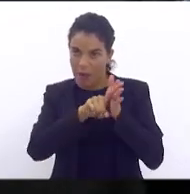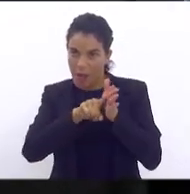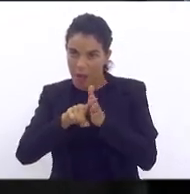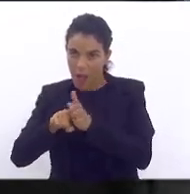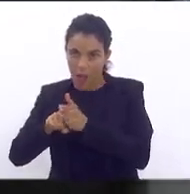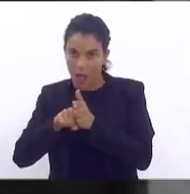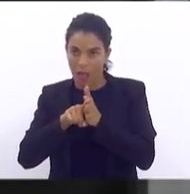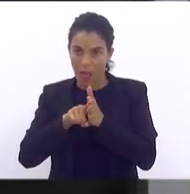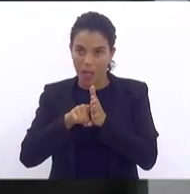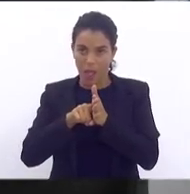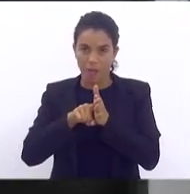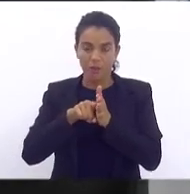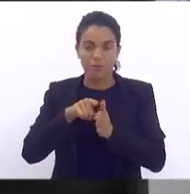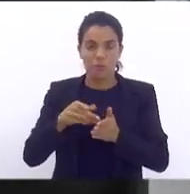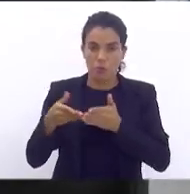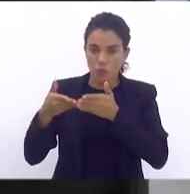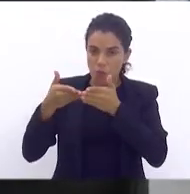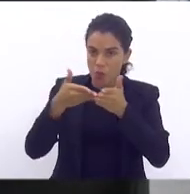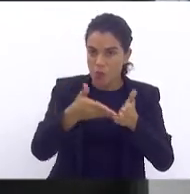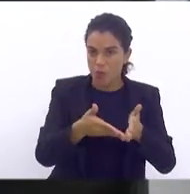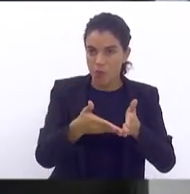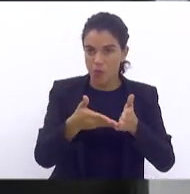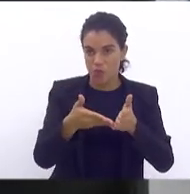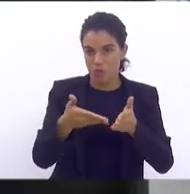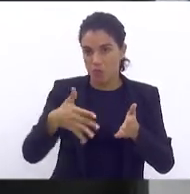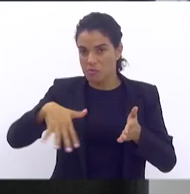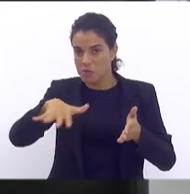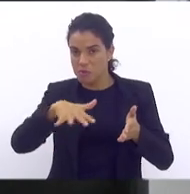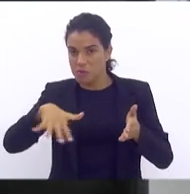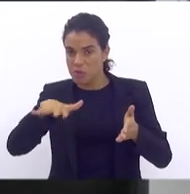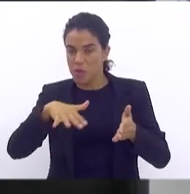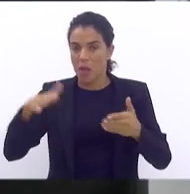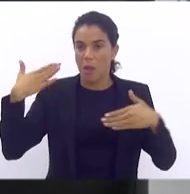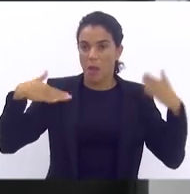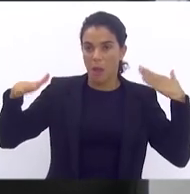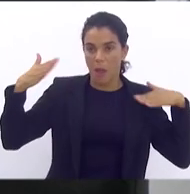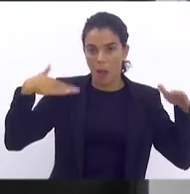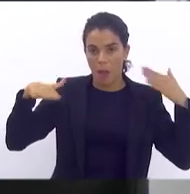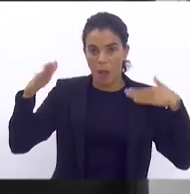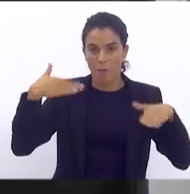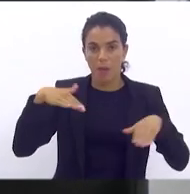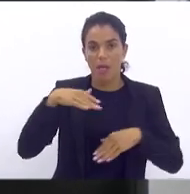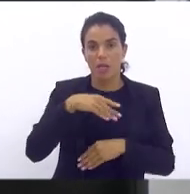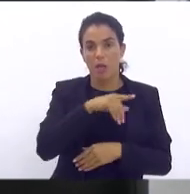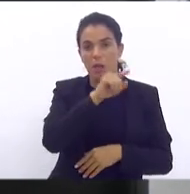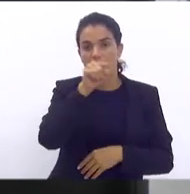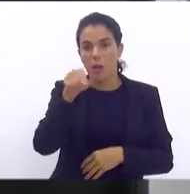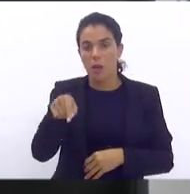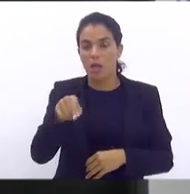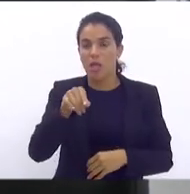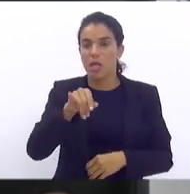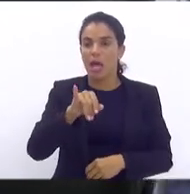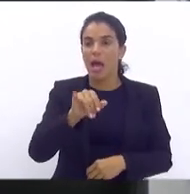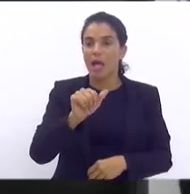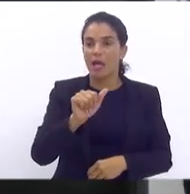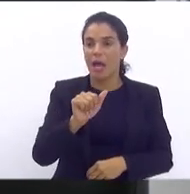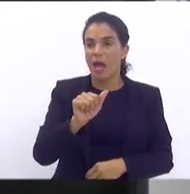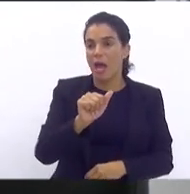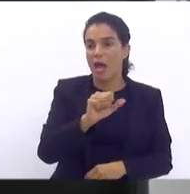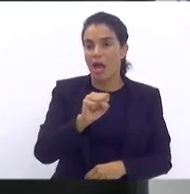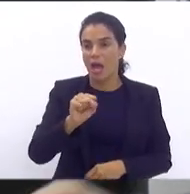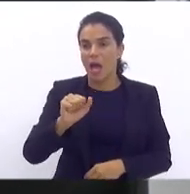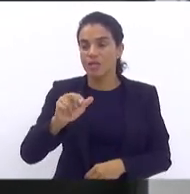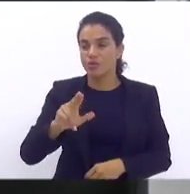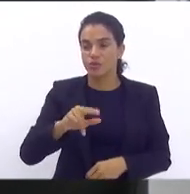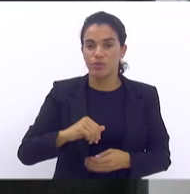Açu para que, no caso, a Marinha possa lá fazer a fiscalização lá no Porto do Açu, tendo em vista as várias